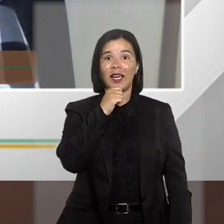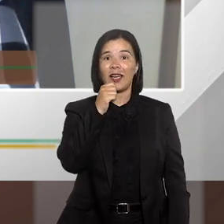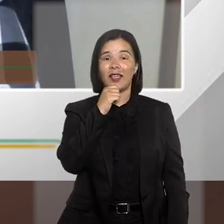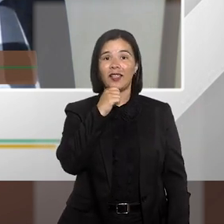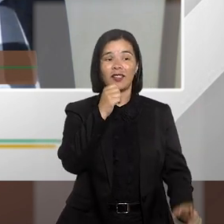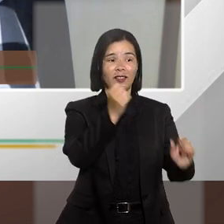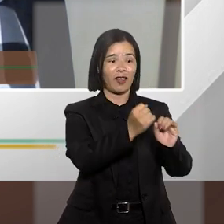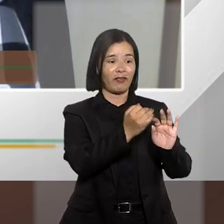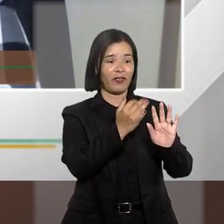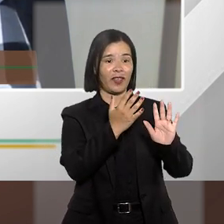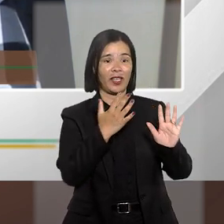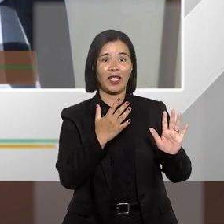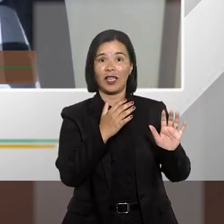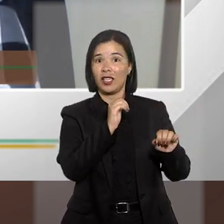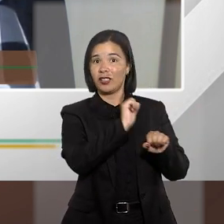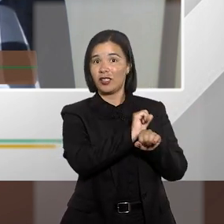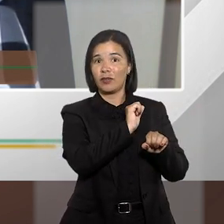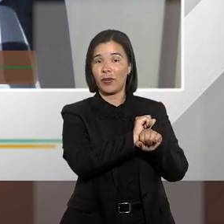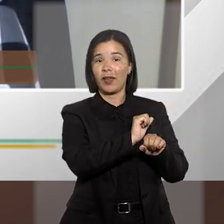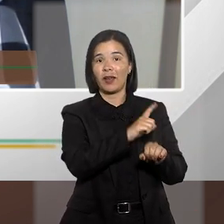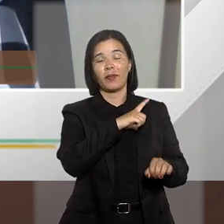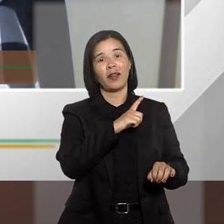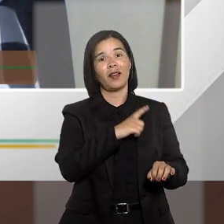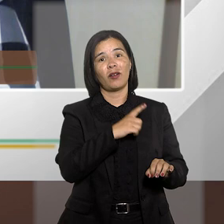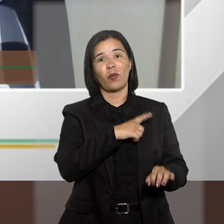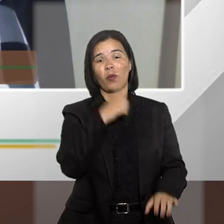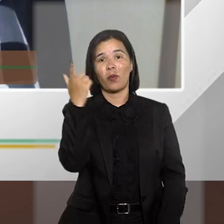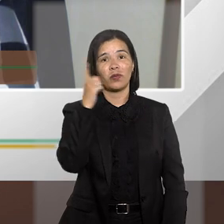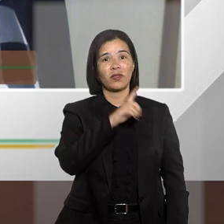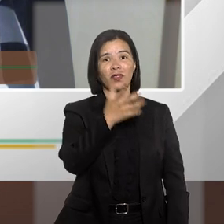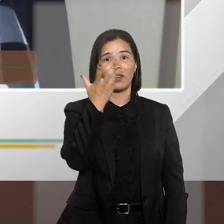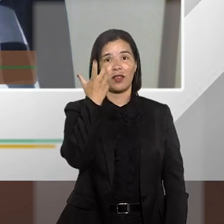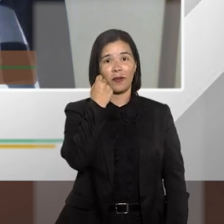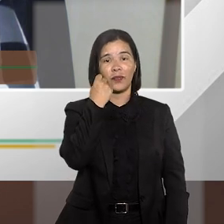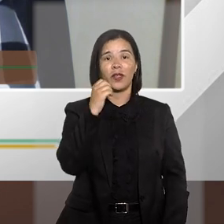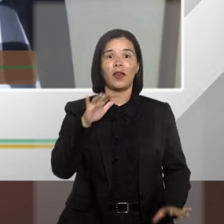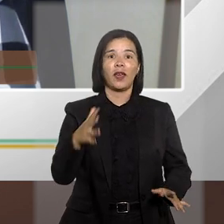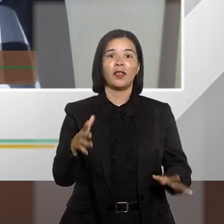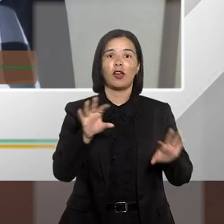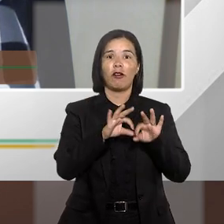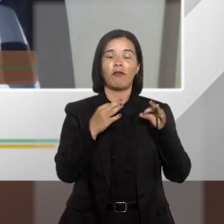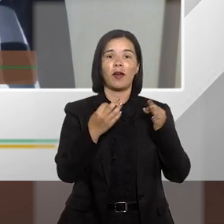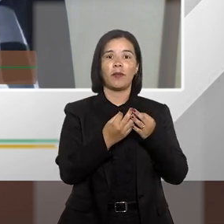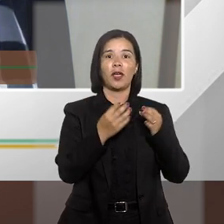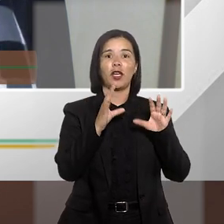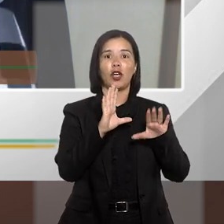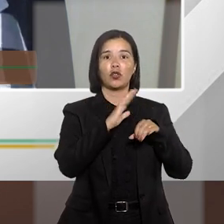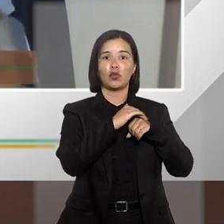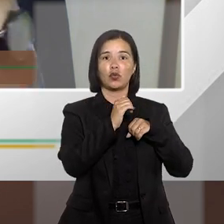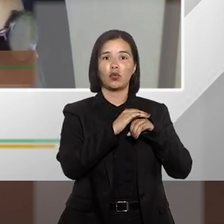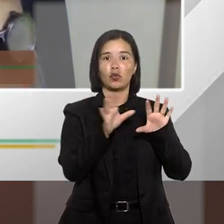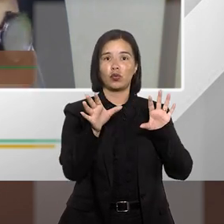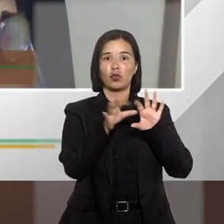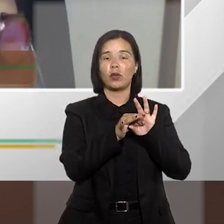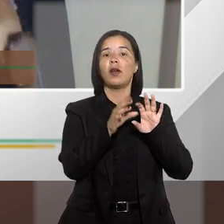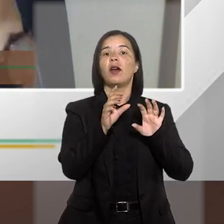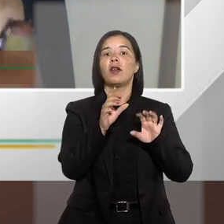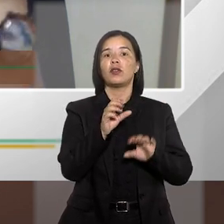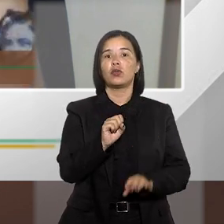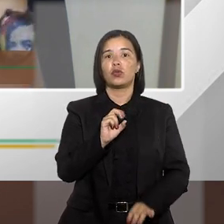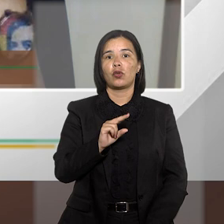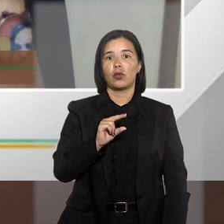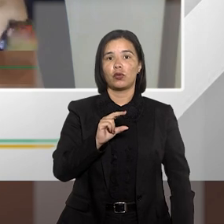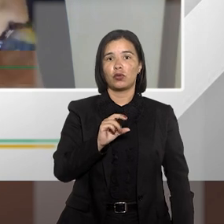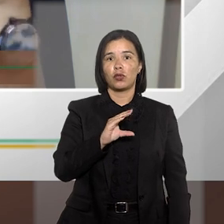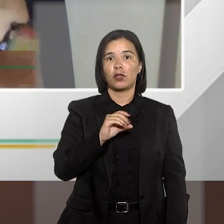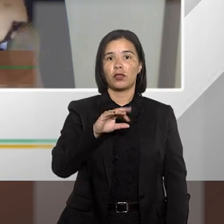espera para ser adotados, mas ter as famílias homoafetivas como uma família alternativa, essa coisa de você achar e pensar